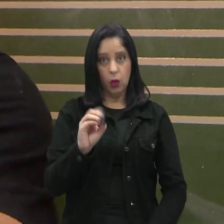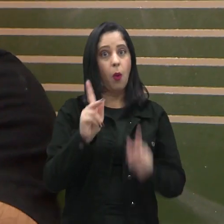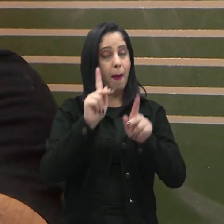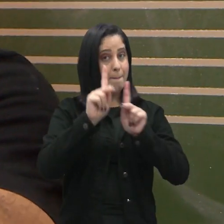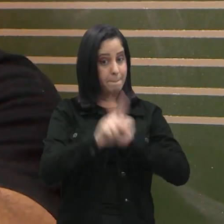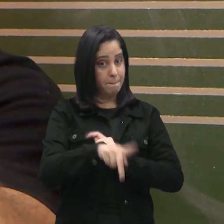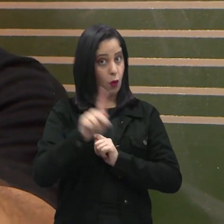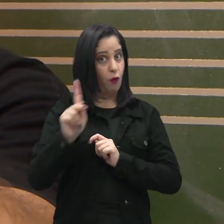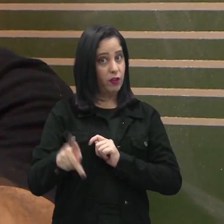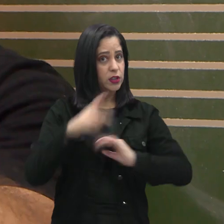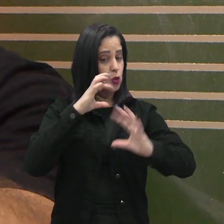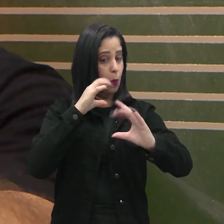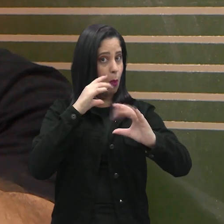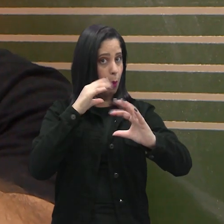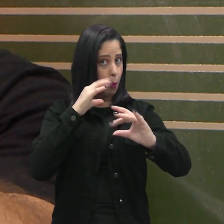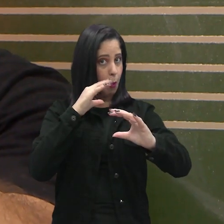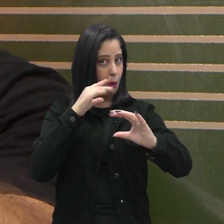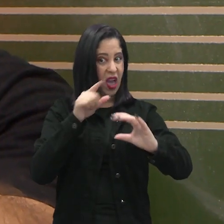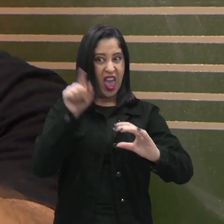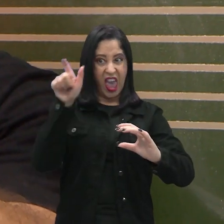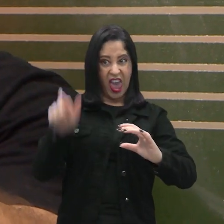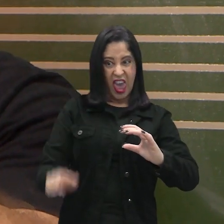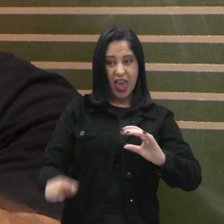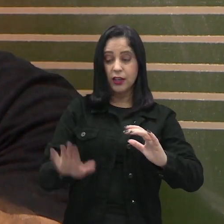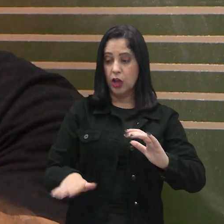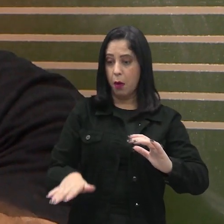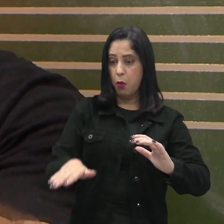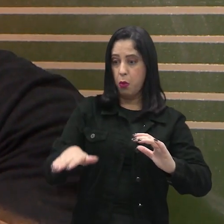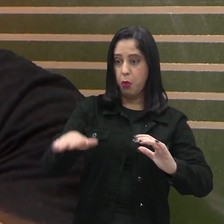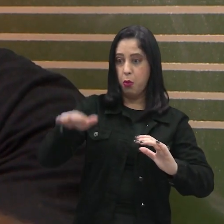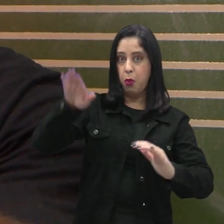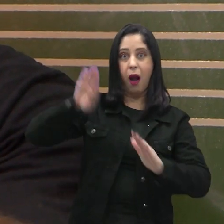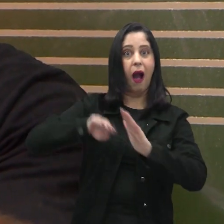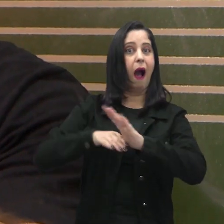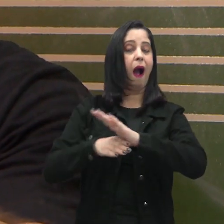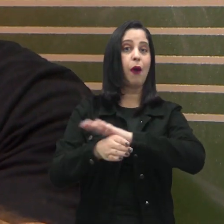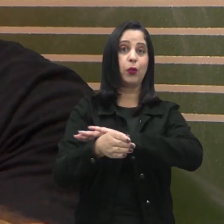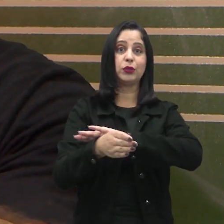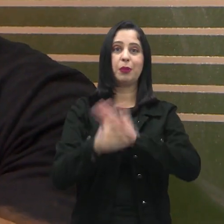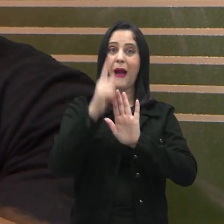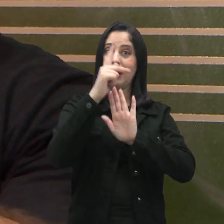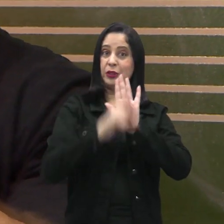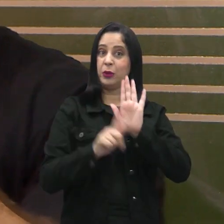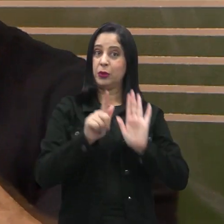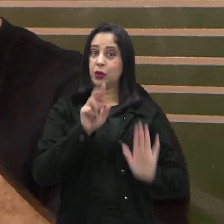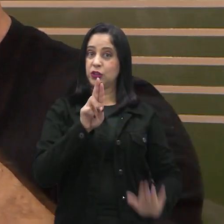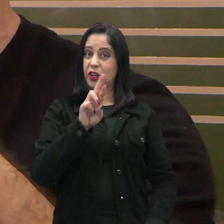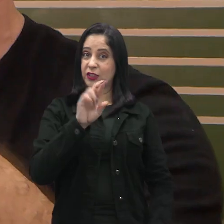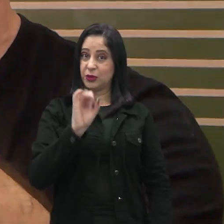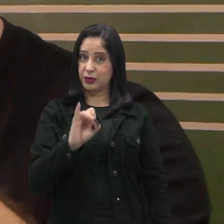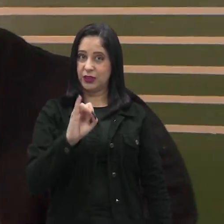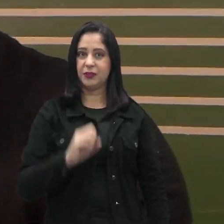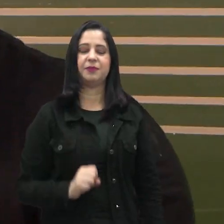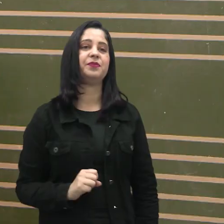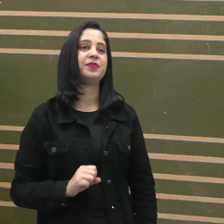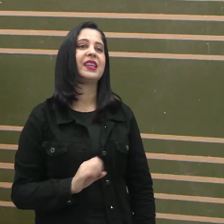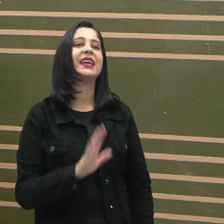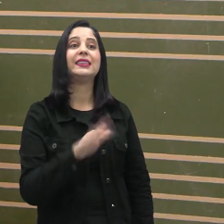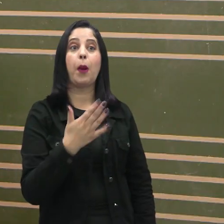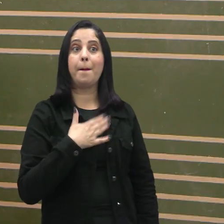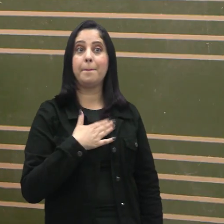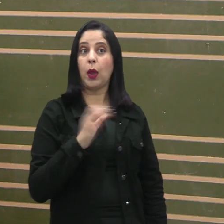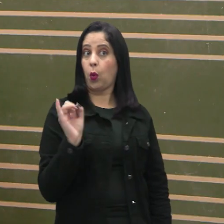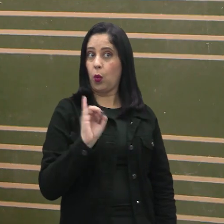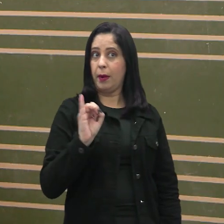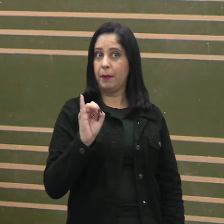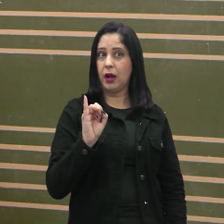da Lívia. Ele também começou cedo na música e o Guri foi a porta de entrada para o mercado de trabalho musical. Tenho um